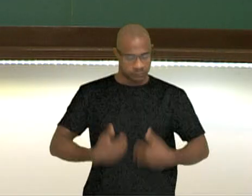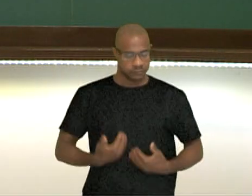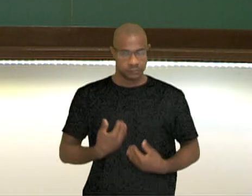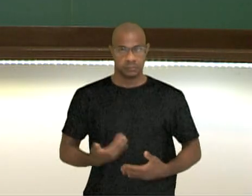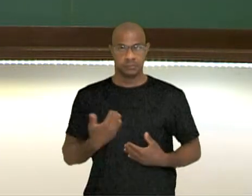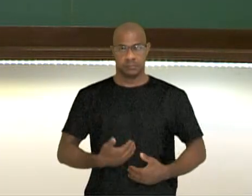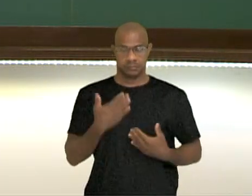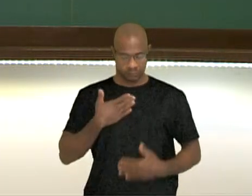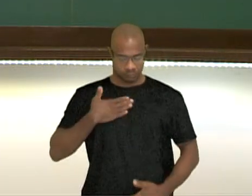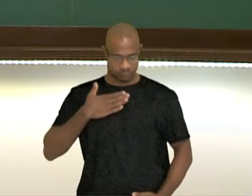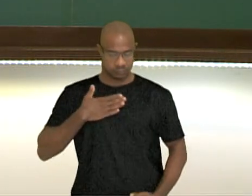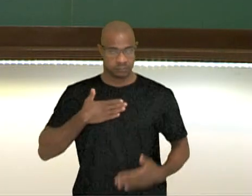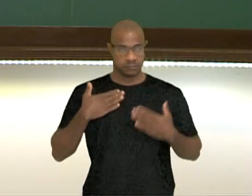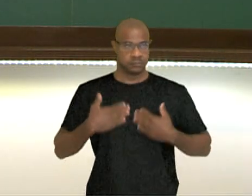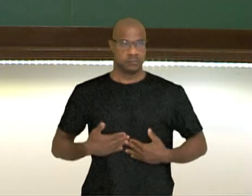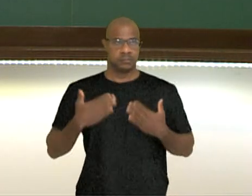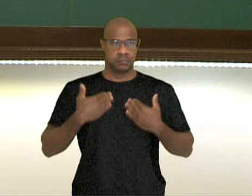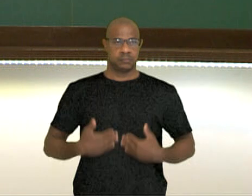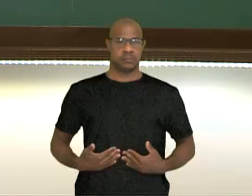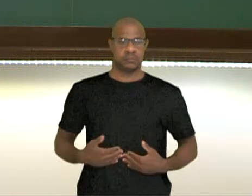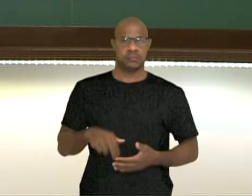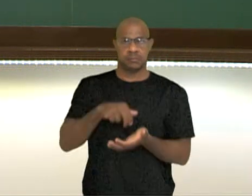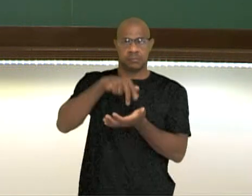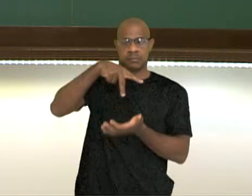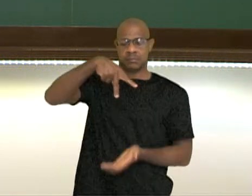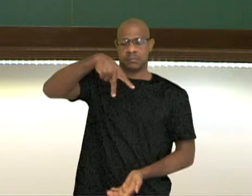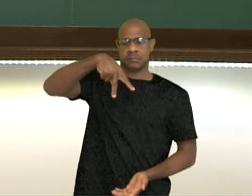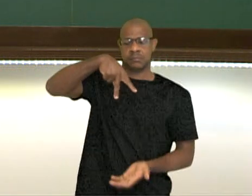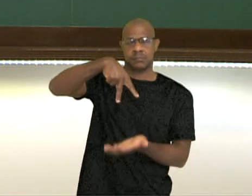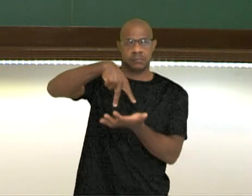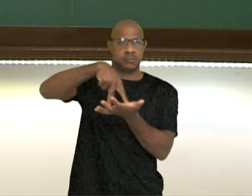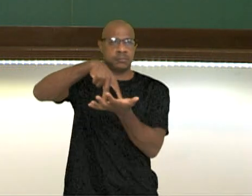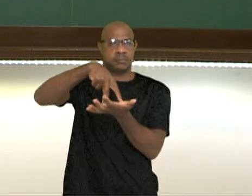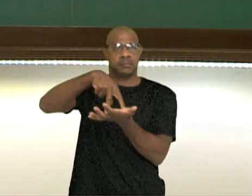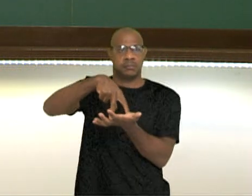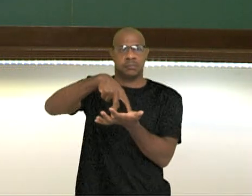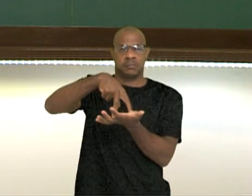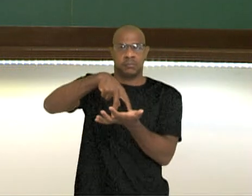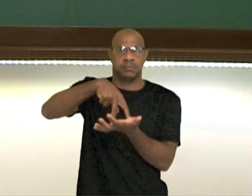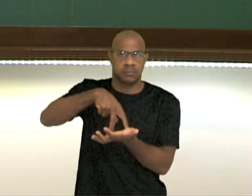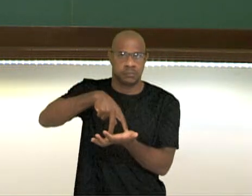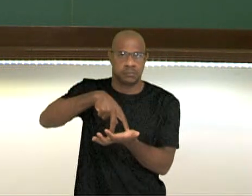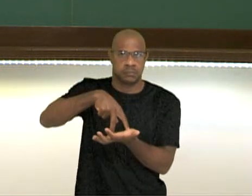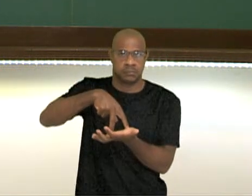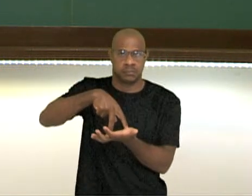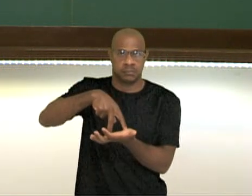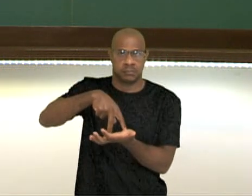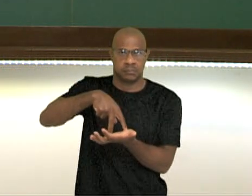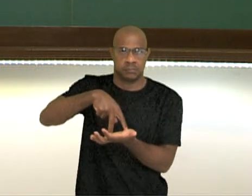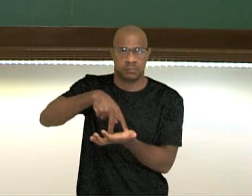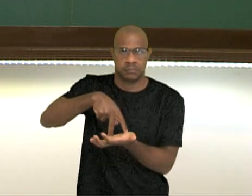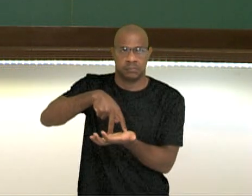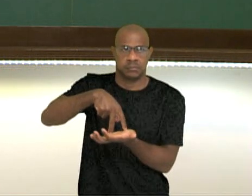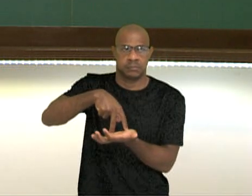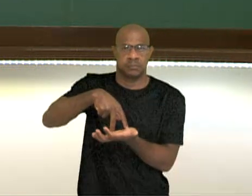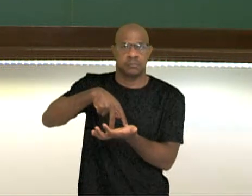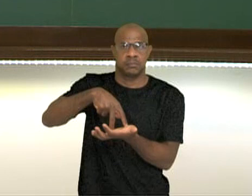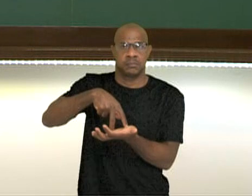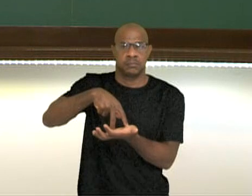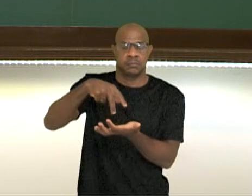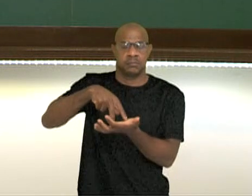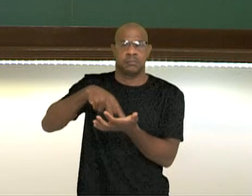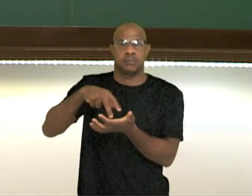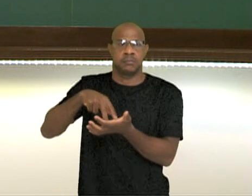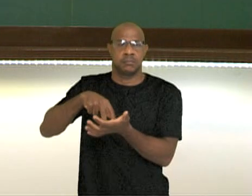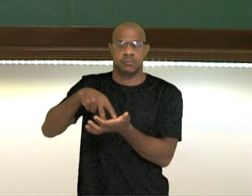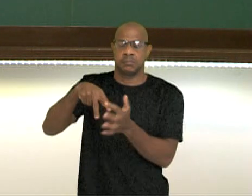base, certo? Pés afastados, joelhos flexionados, tronco levemente inclinado. Recuo para a esquerda. Então,